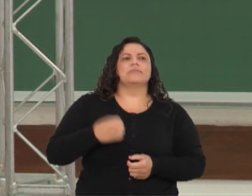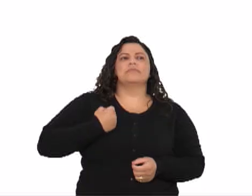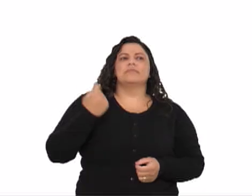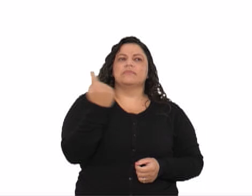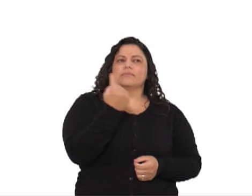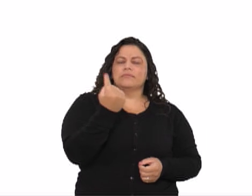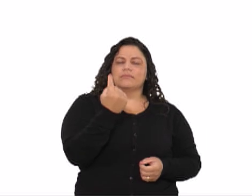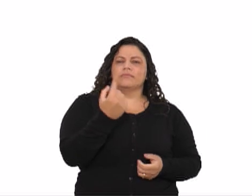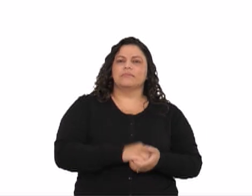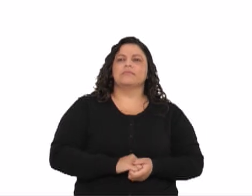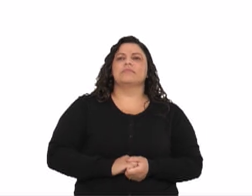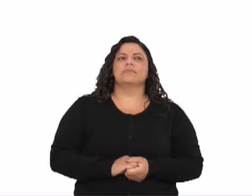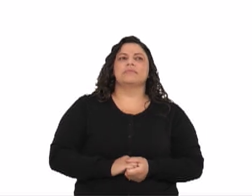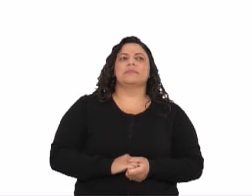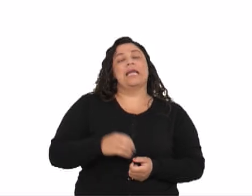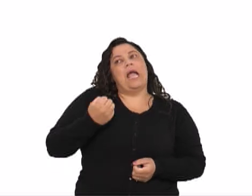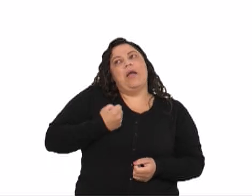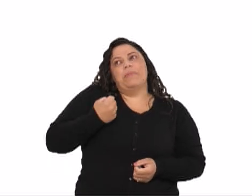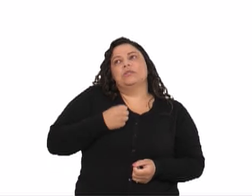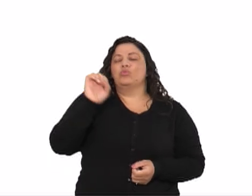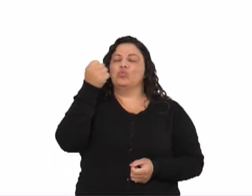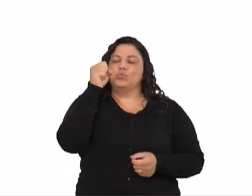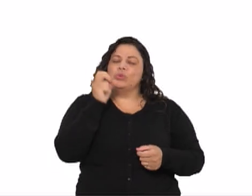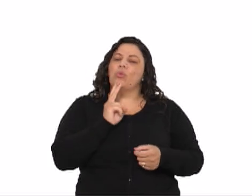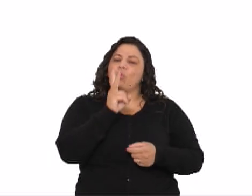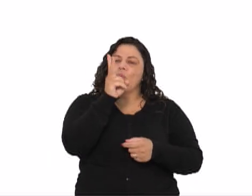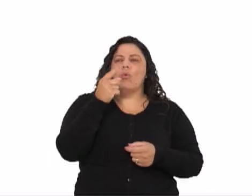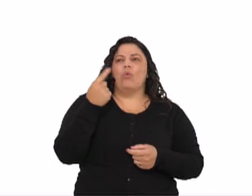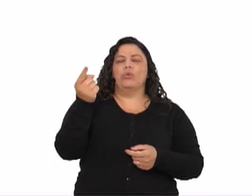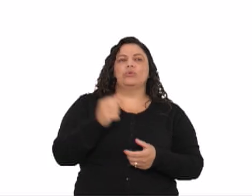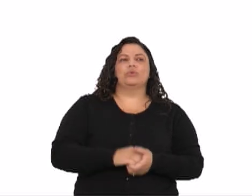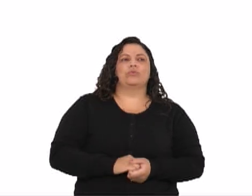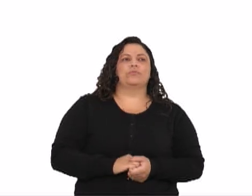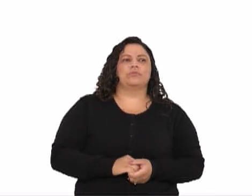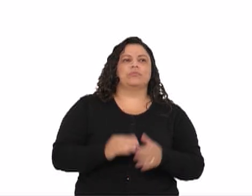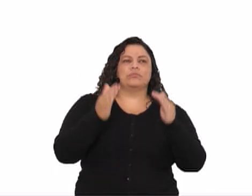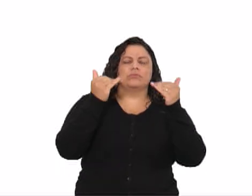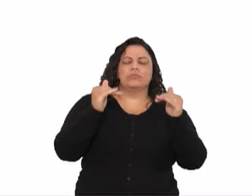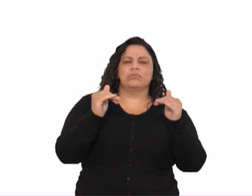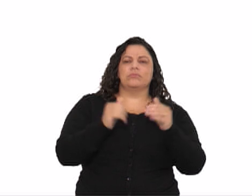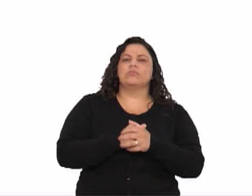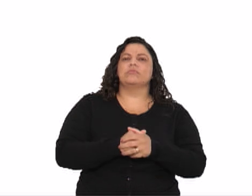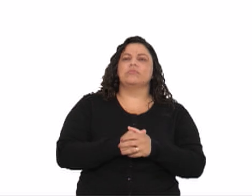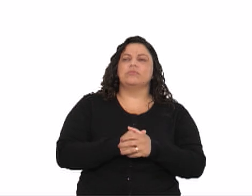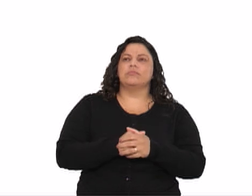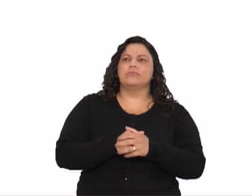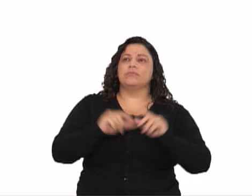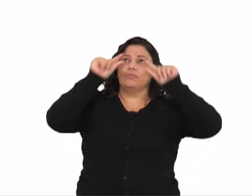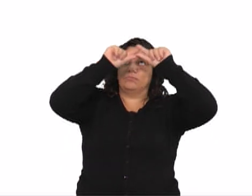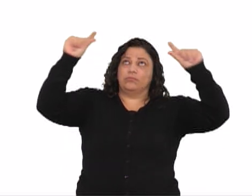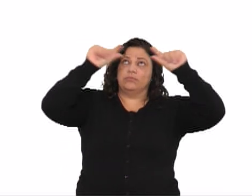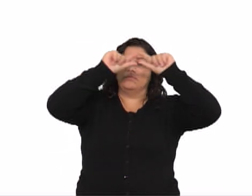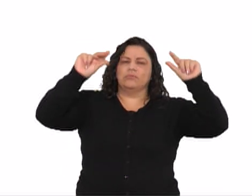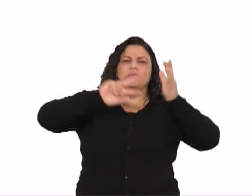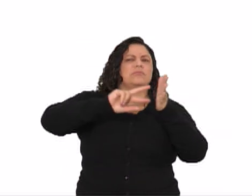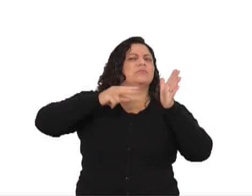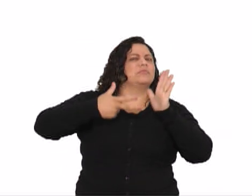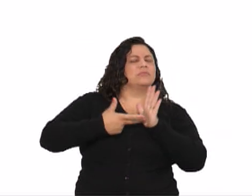com essa baixa temperatura, são sinônimos. Pale, pale é pálido, algo meio sem cor, e é sinônimo